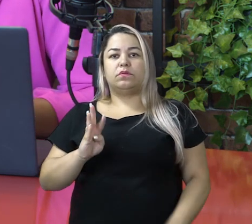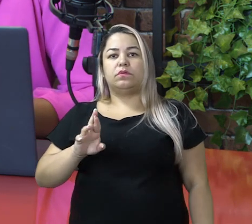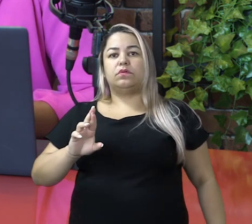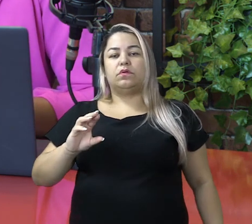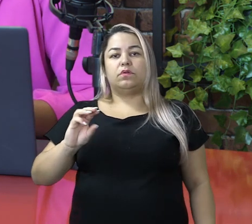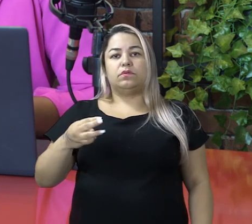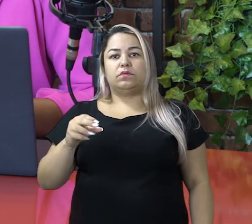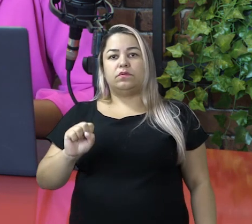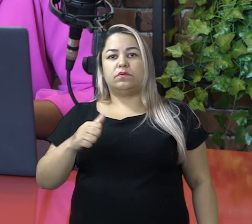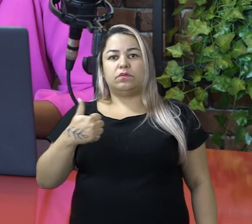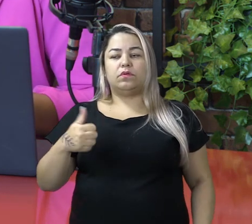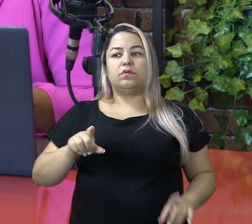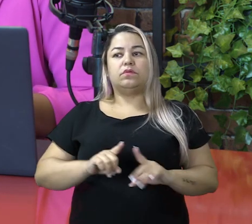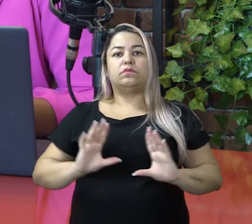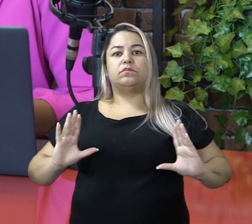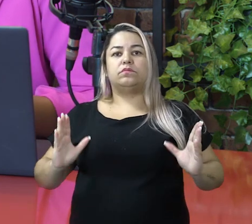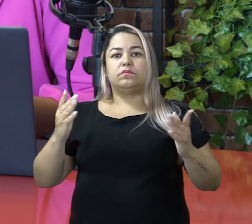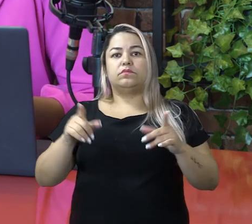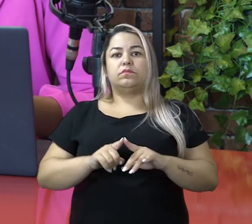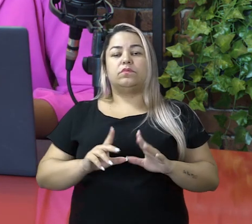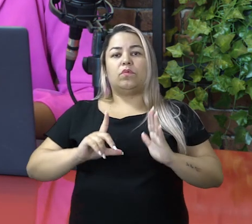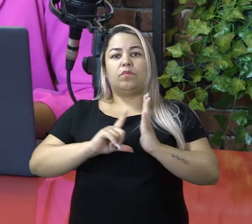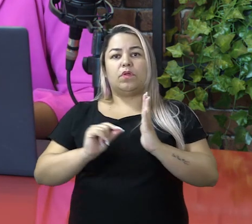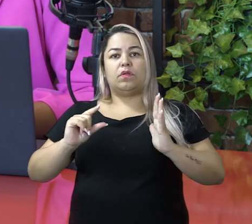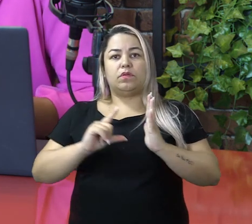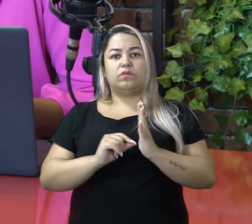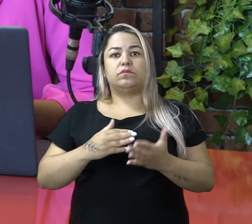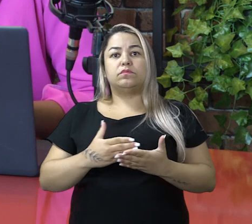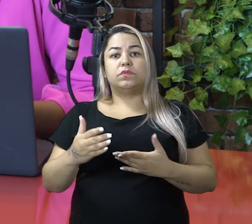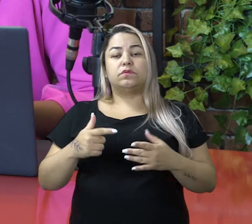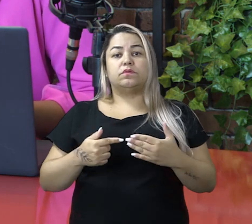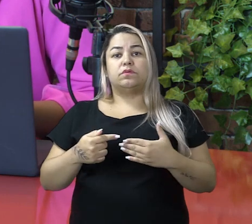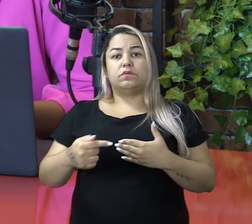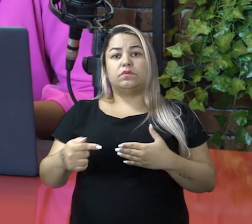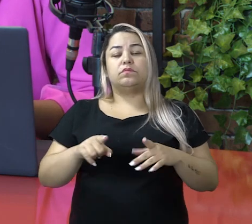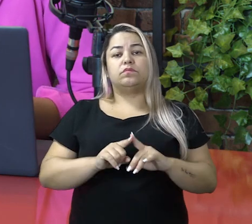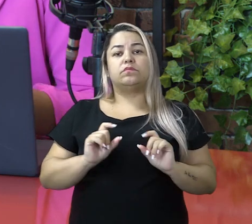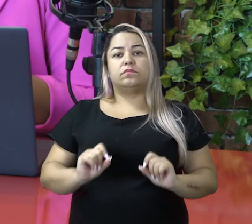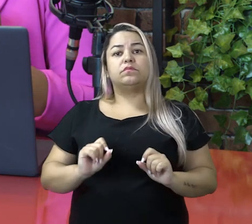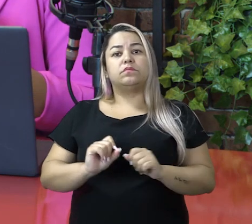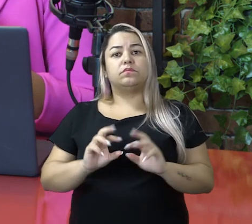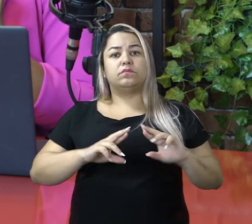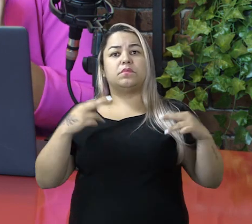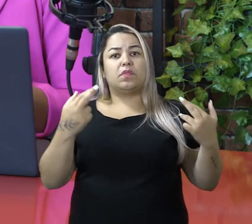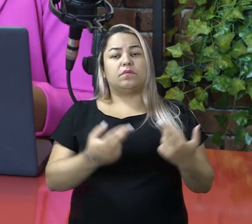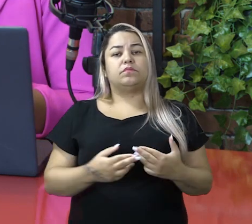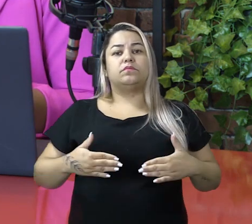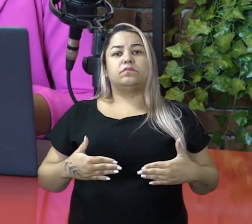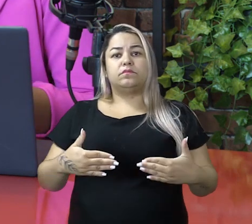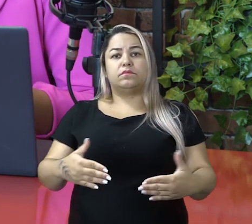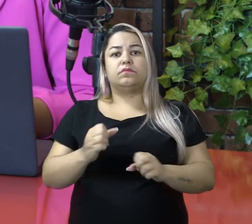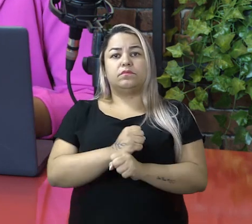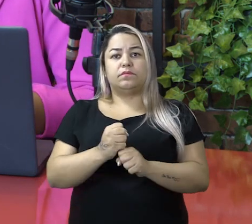da BR-381 em cerimônia no Palácio do Planalto. E no começo da semana, o presidente fez a primeira